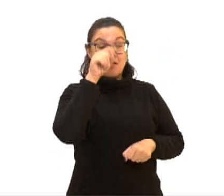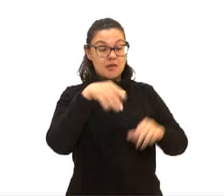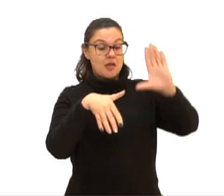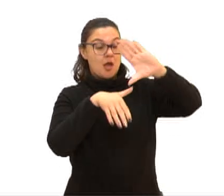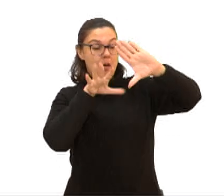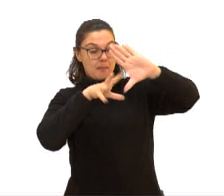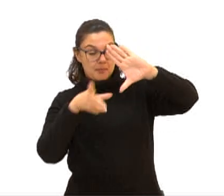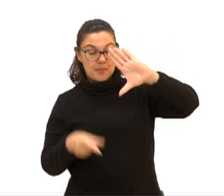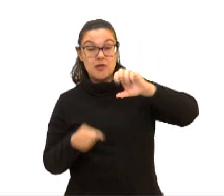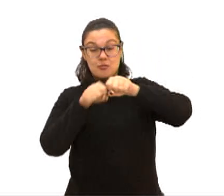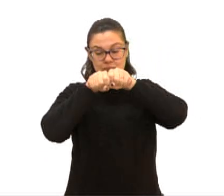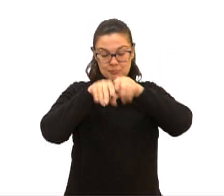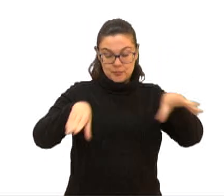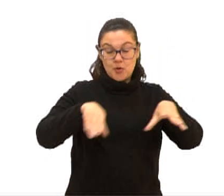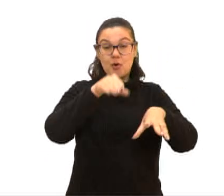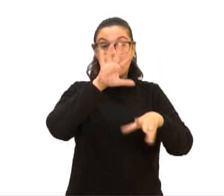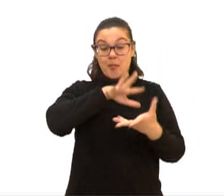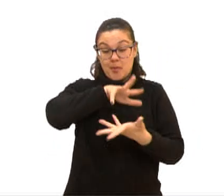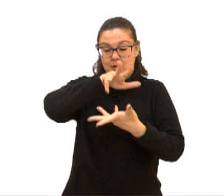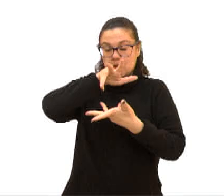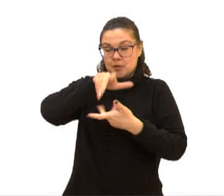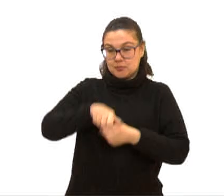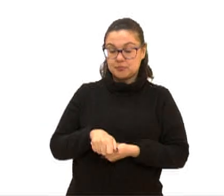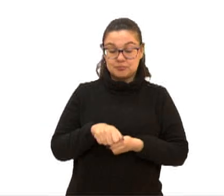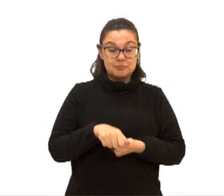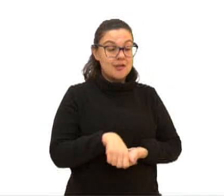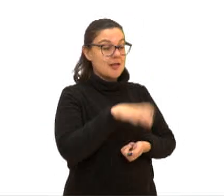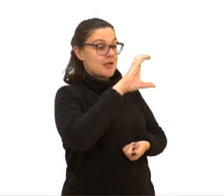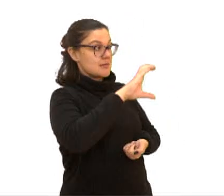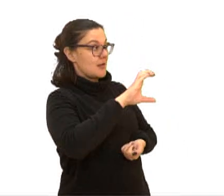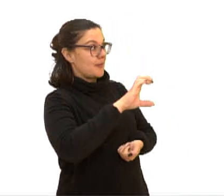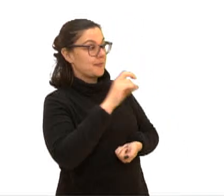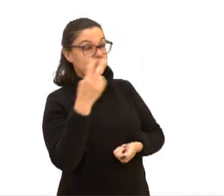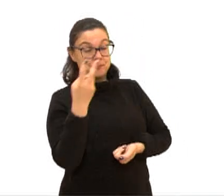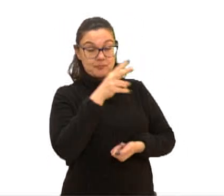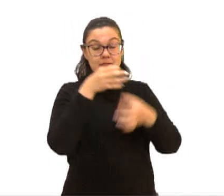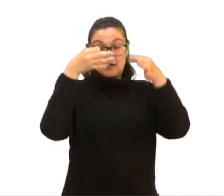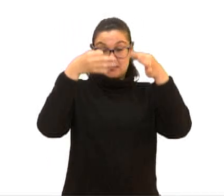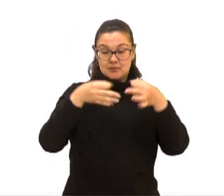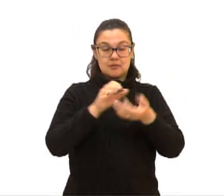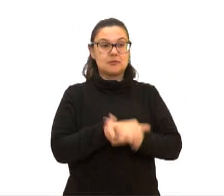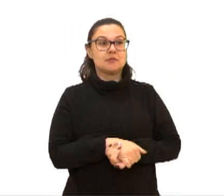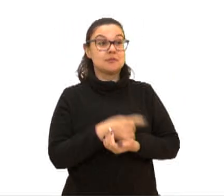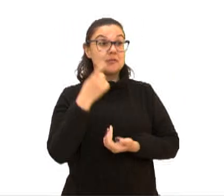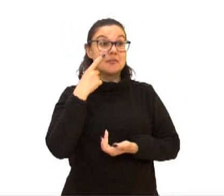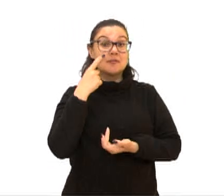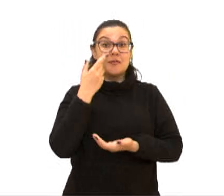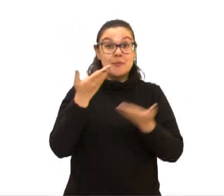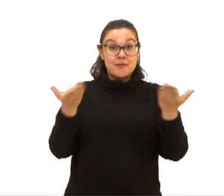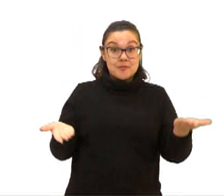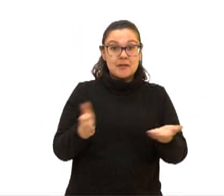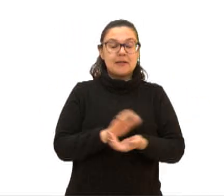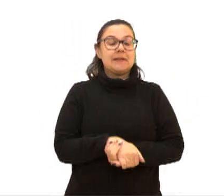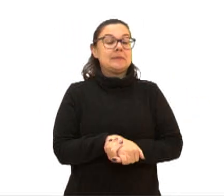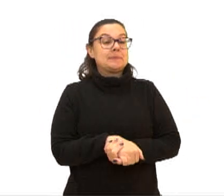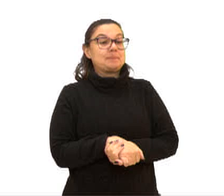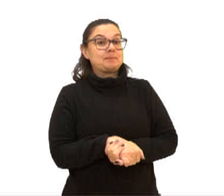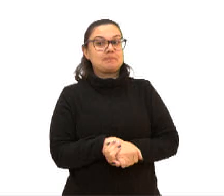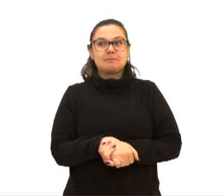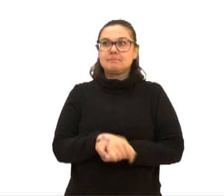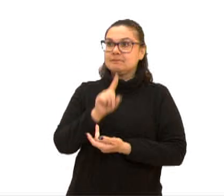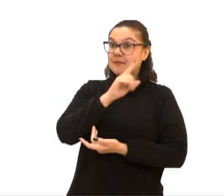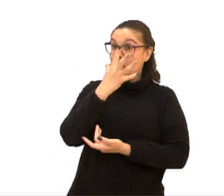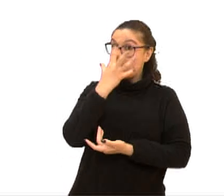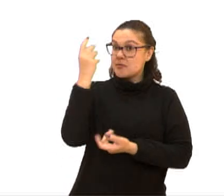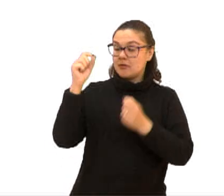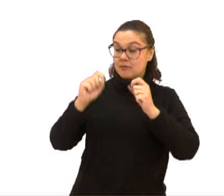Latina, que exporta para o mundo suas produções. E C. Ambas afirmações estão corretas. Vamos ver aqui, a galera está respondendo. Não